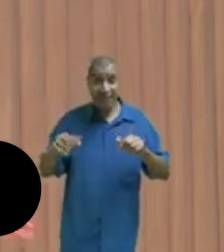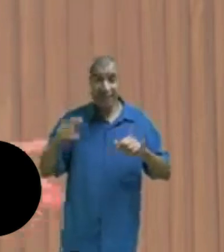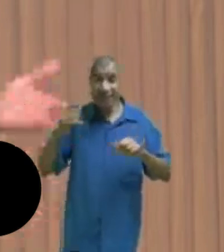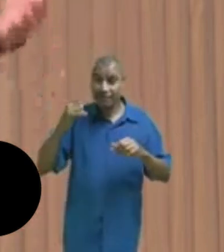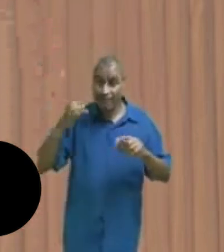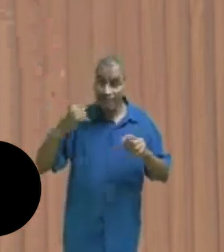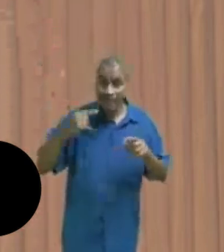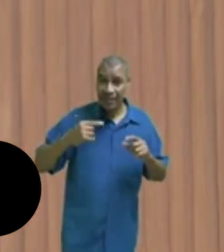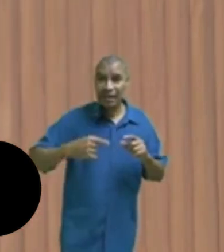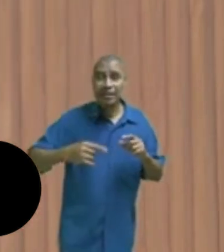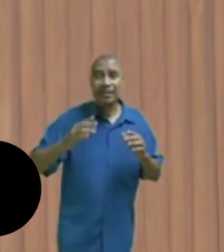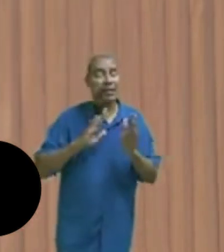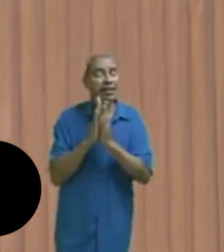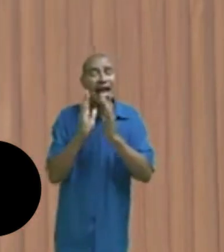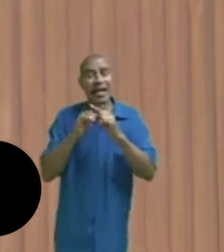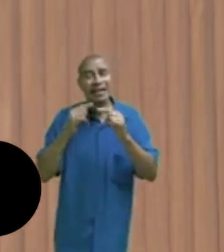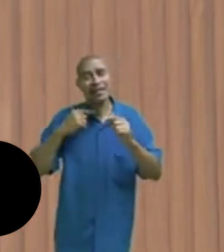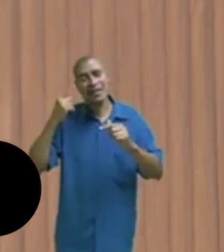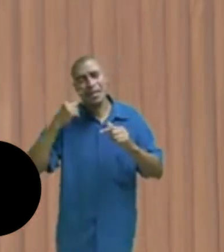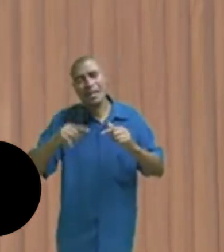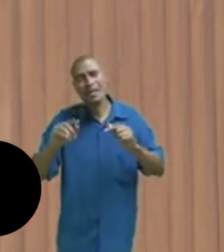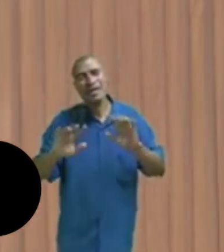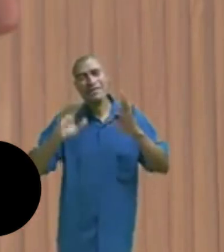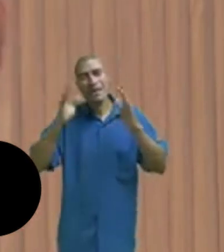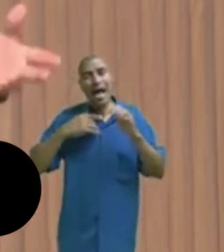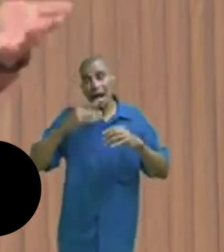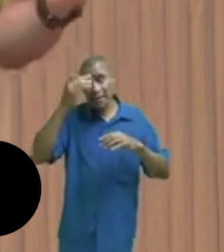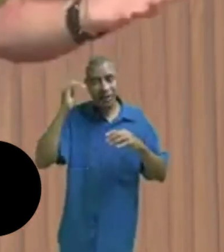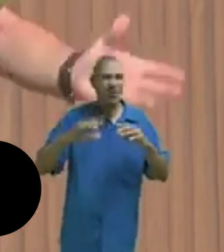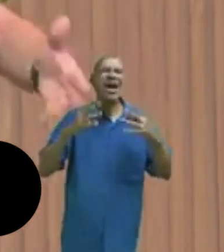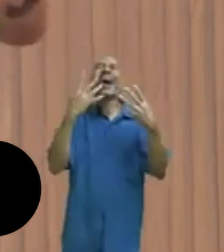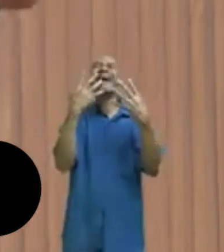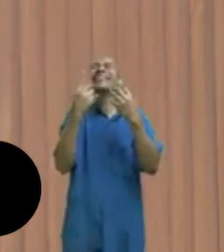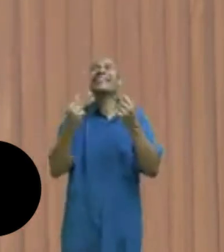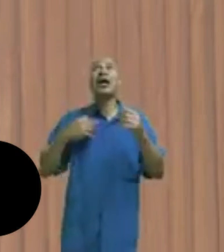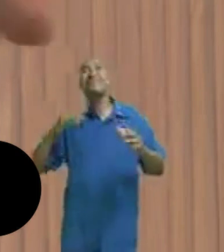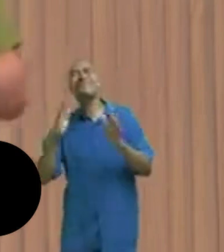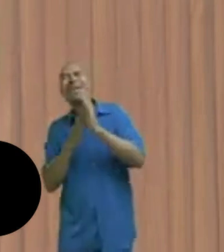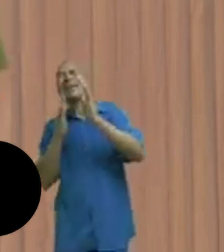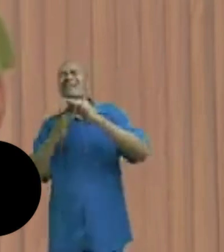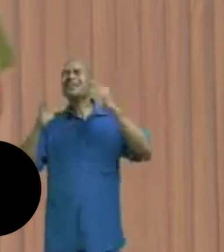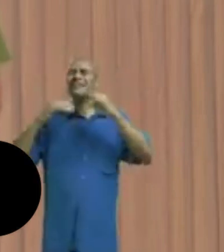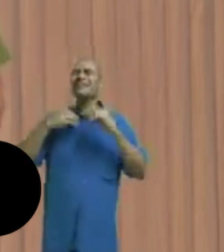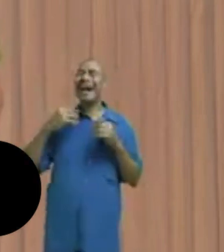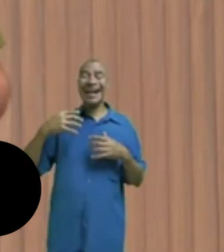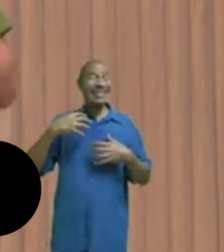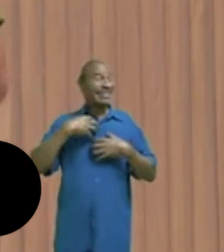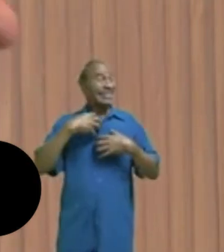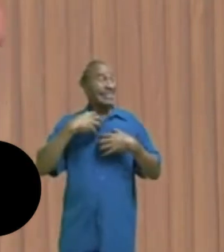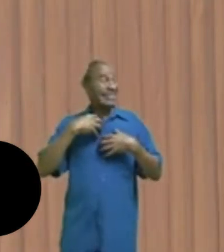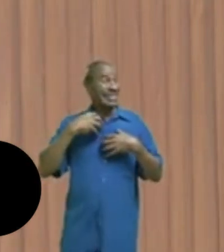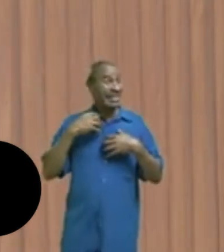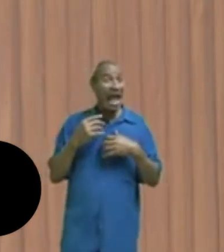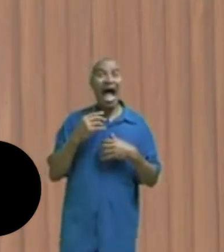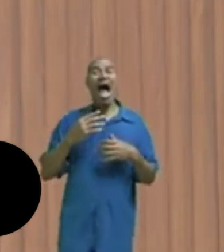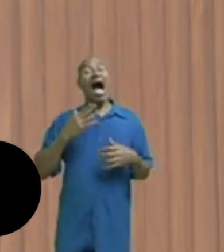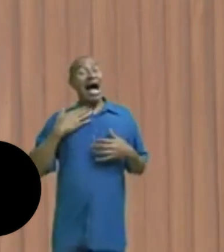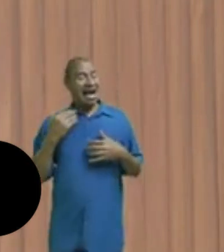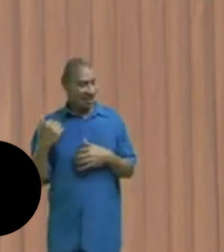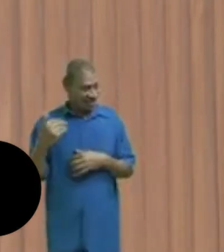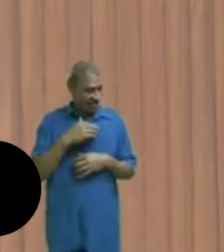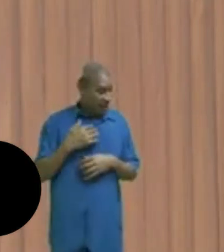convidado, aí a pessoa vem aqui, tem um encontro com Cristo, aí ela fica muito alegre, aí ela senta ali do lado do irmão, fala: nossa, como eu estou alegre.